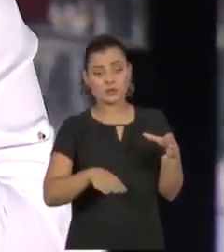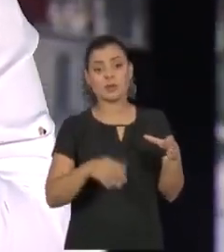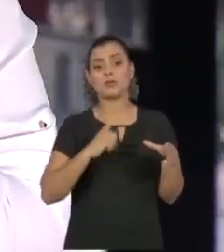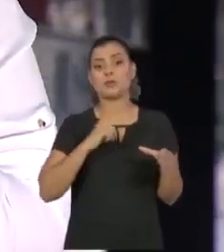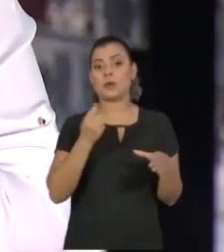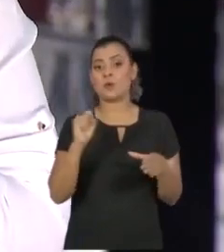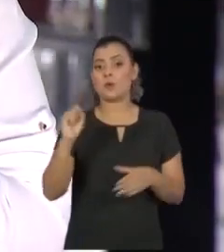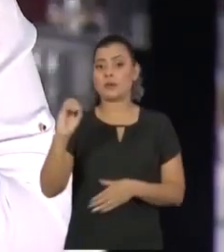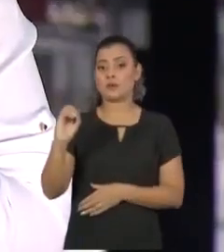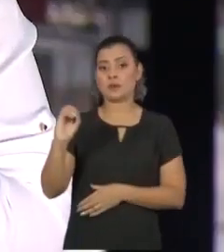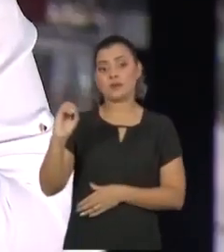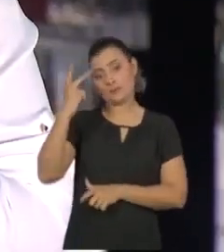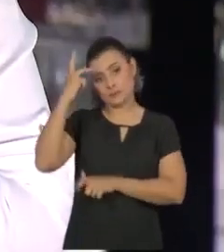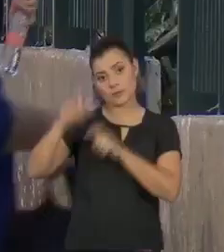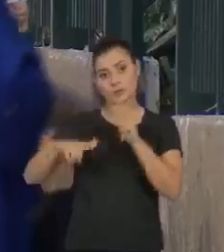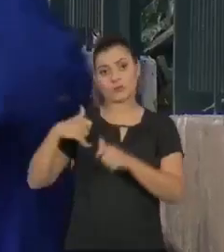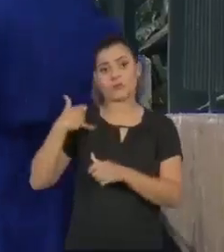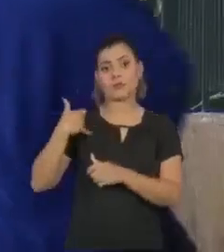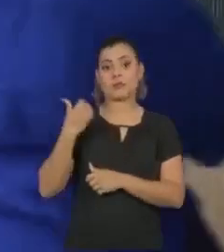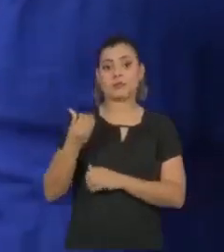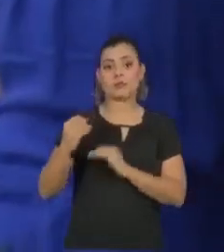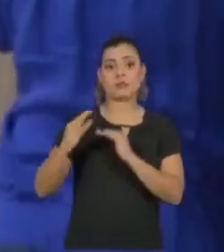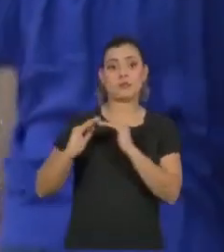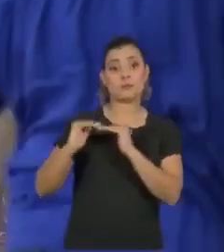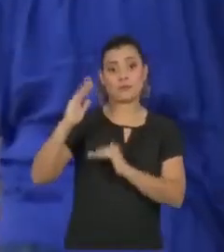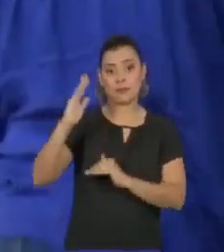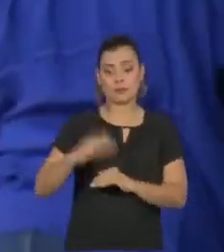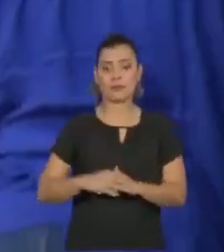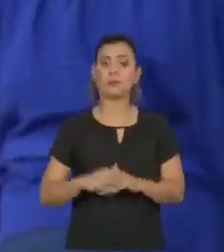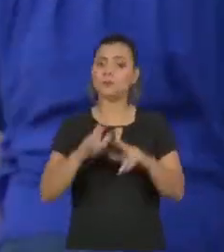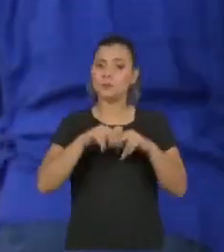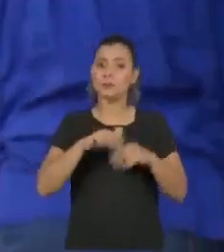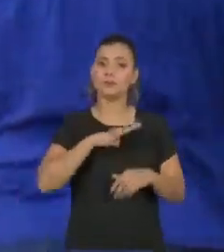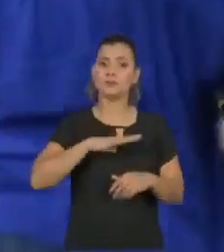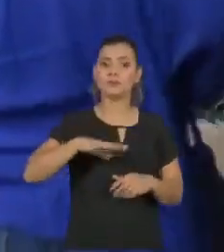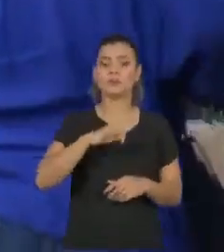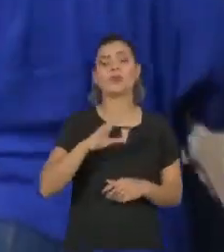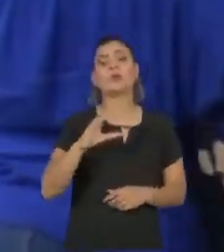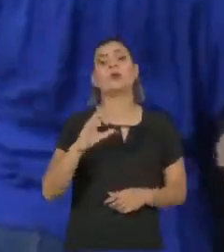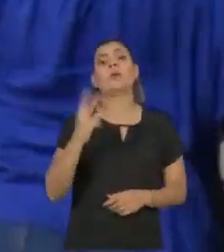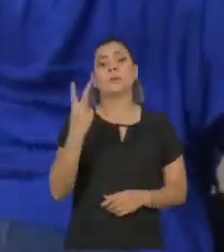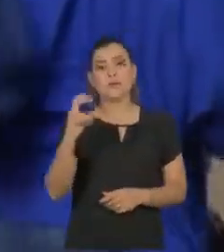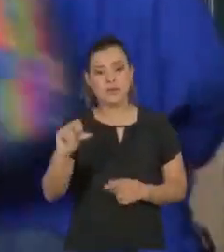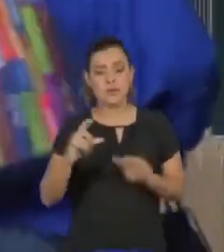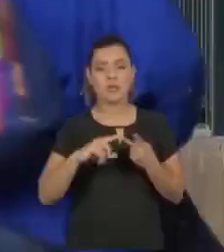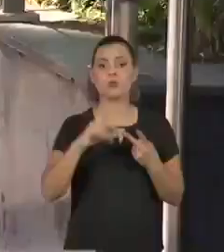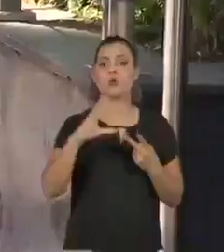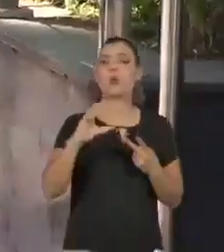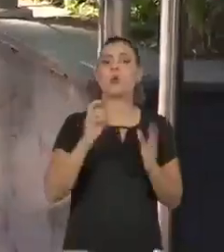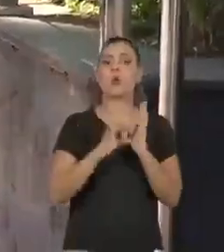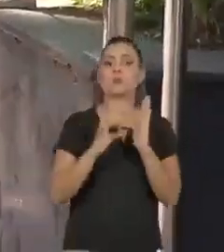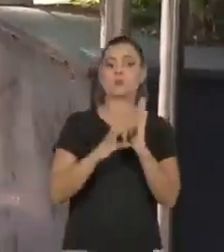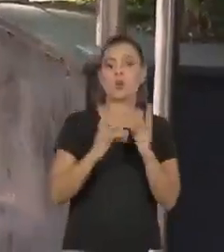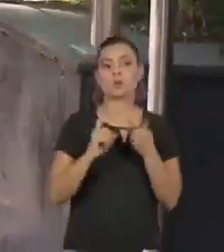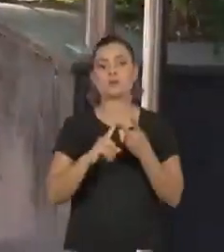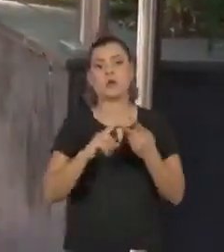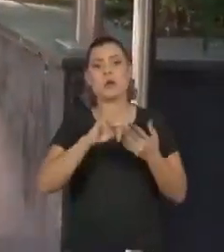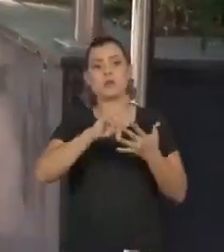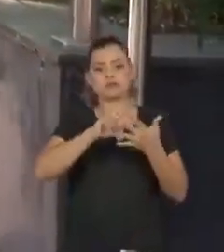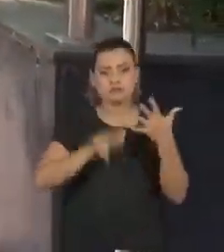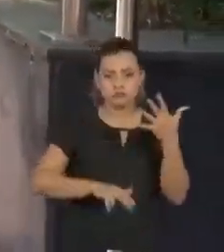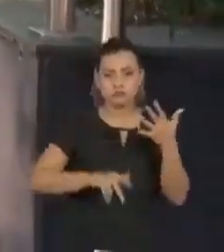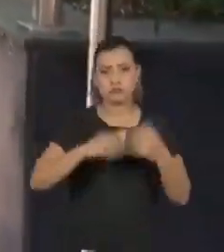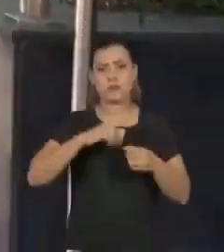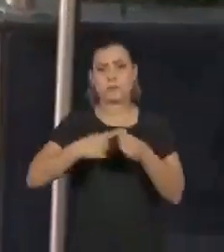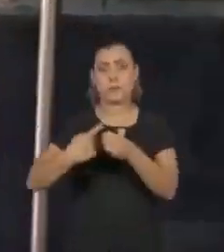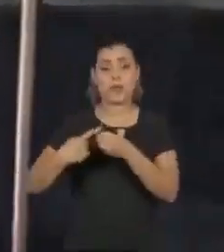80 pessoas com mais de 60. Em bairros como Consolação, Alto de Pinheiros e Jardim Paulista, a proporção é ainda maior.